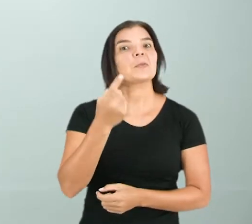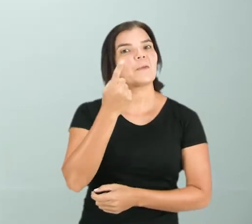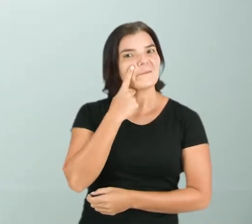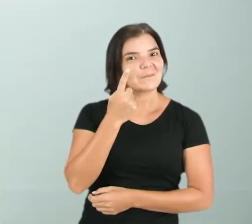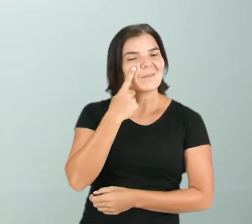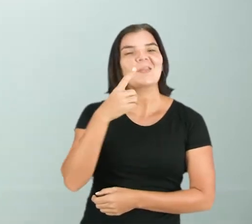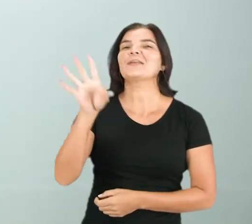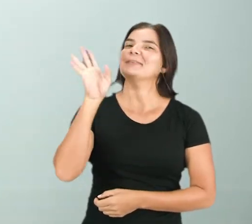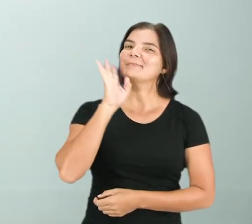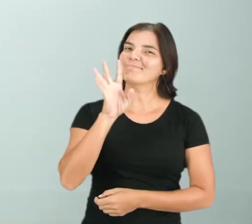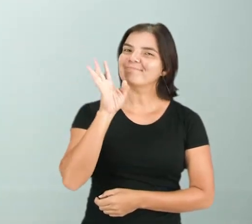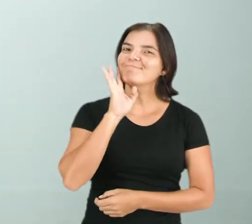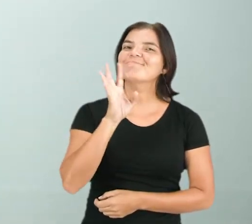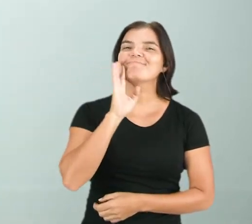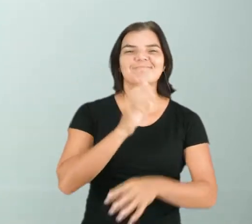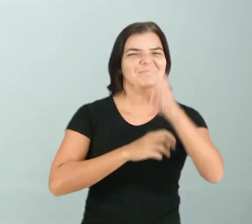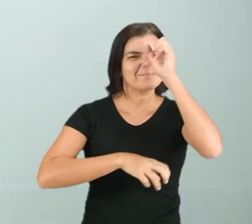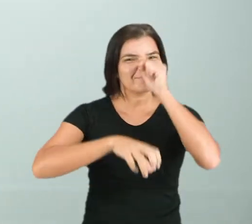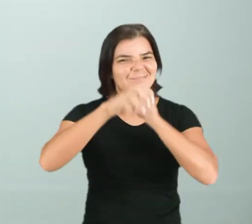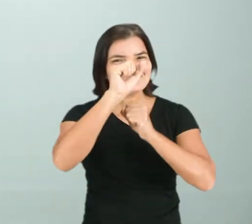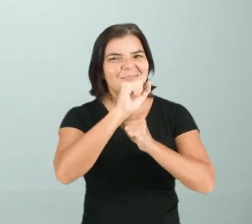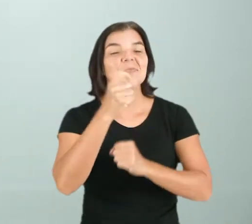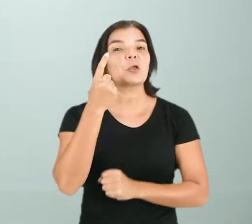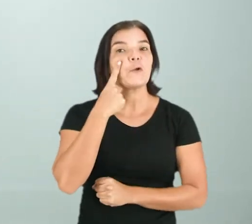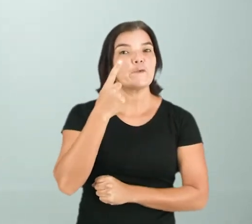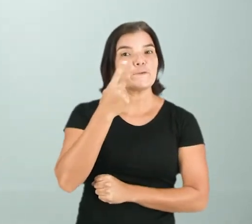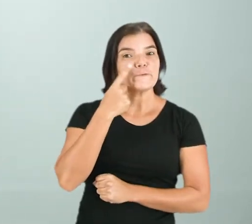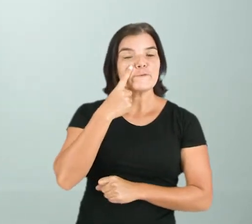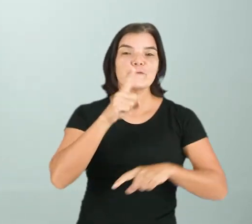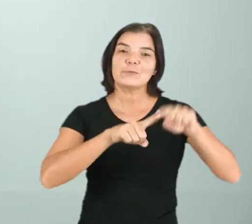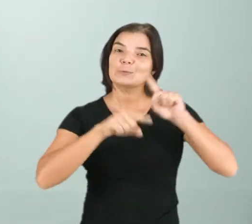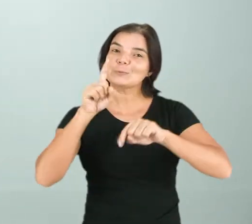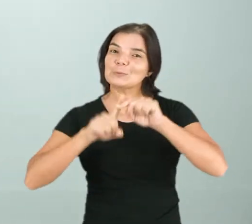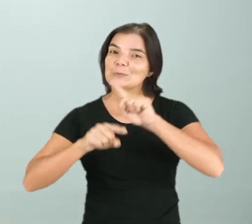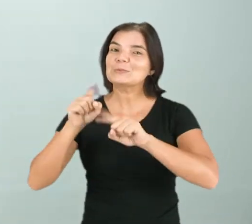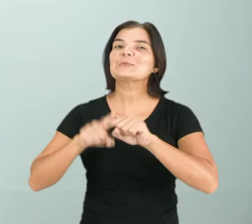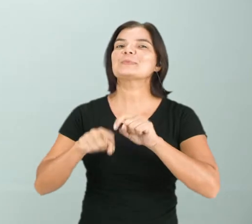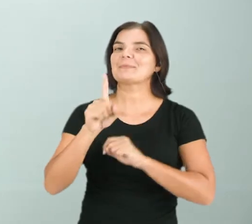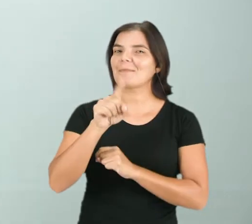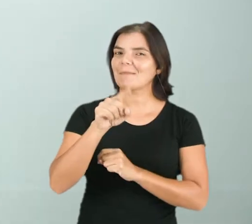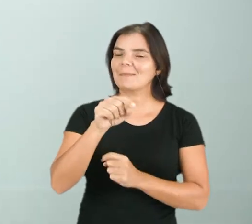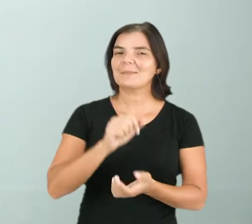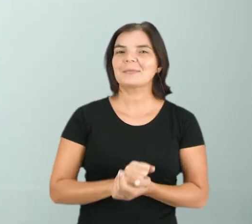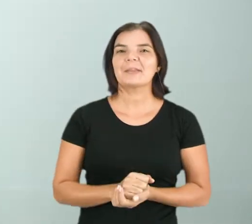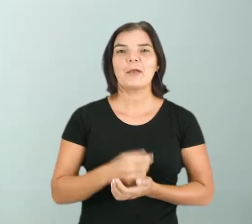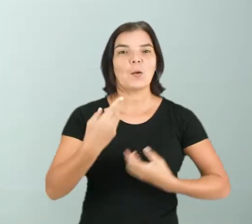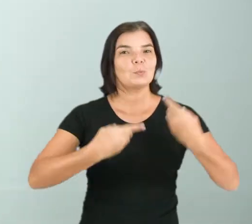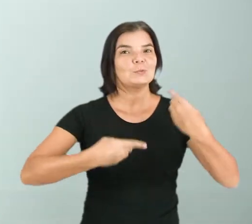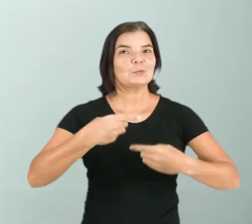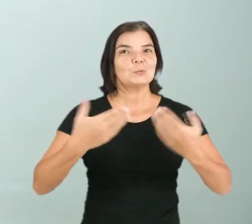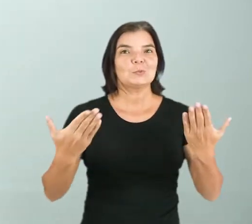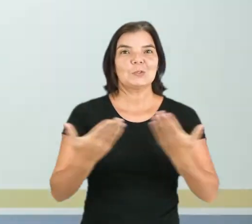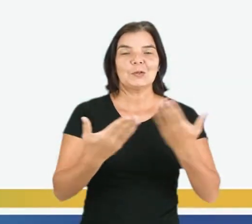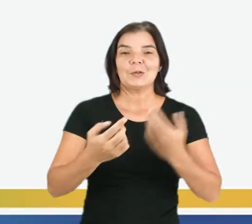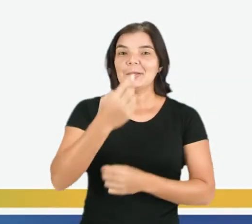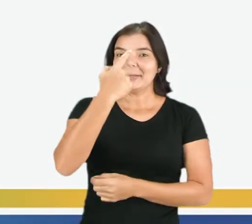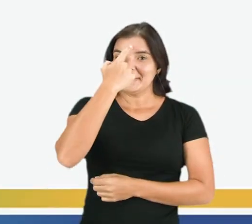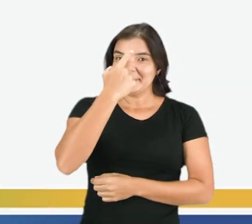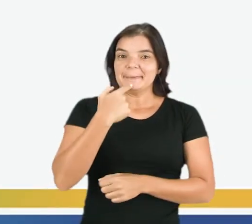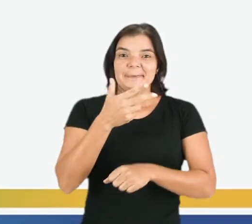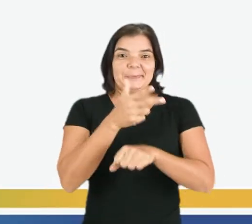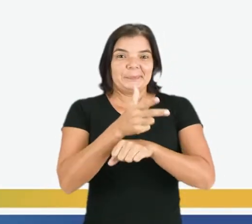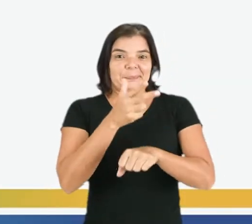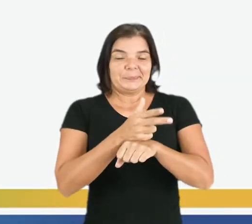viram que legal, né? Vocês aprenderam, viram as ferramentas, né? Vamos discutir aí, olha na nossa imagem, discussão